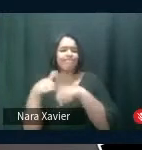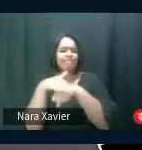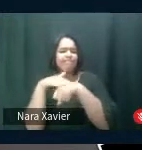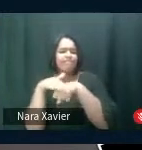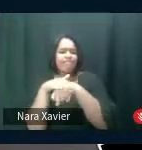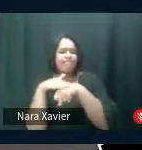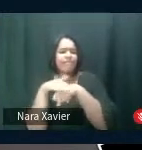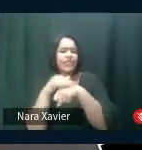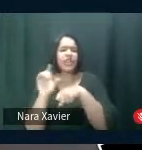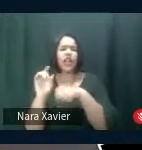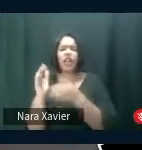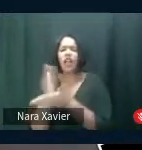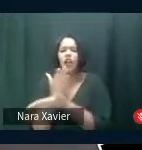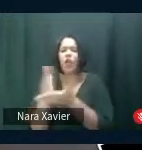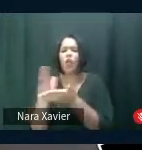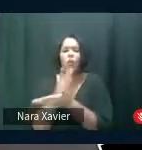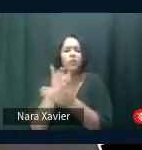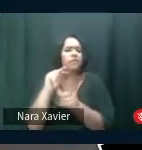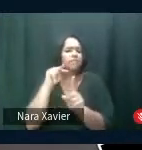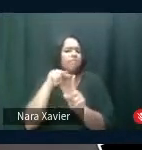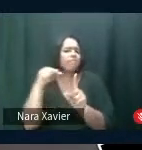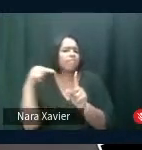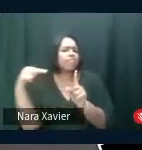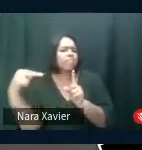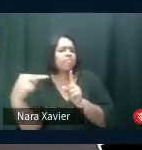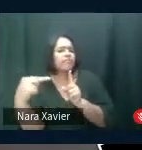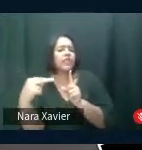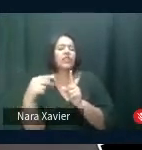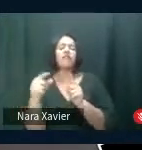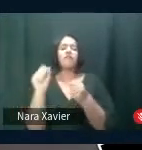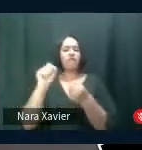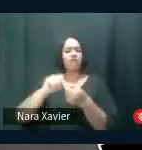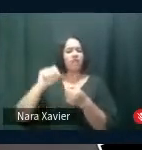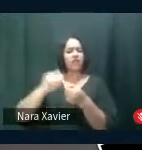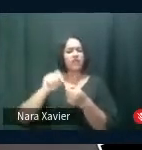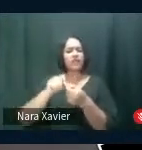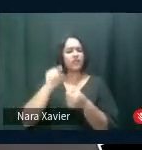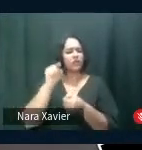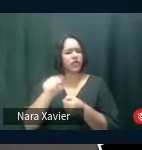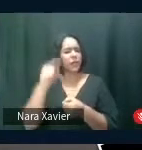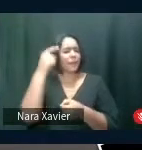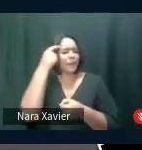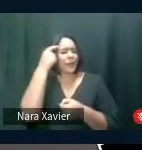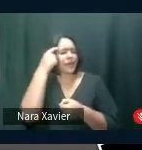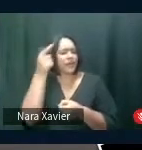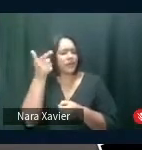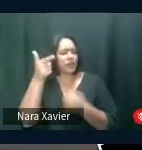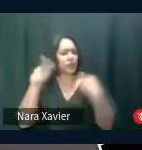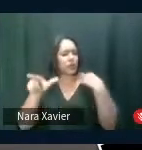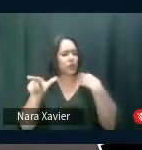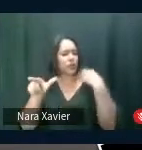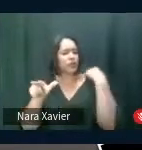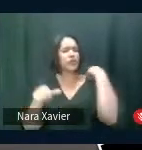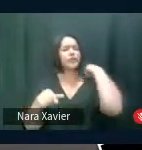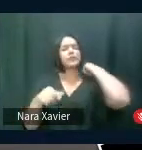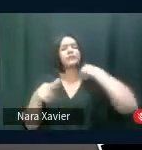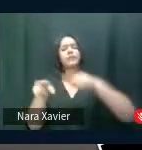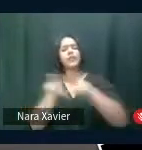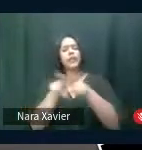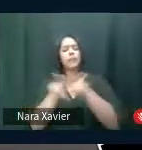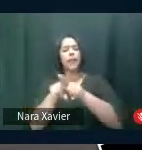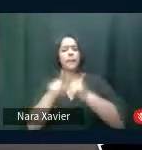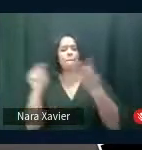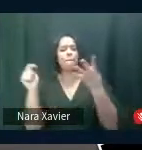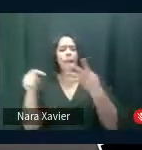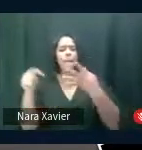alguns aspectos, te levar a pensar sobre eles, a repensá-los, e também pontuar